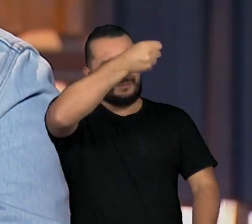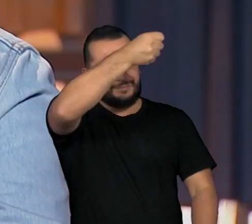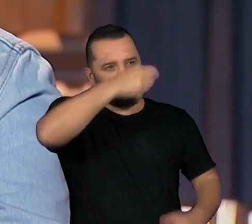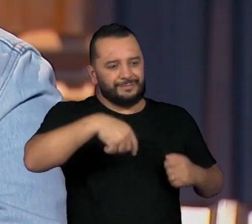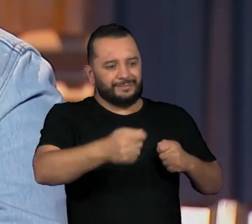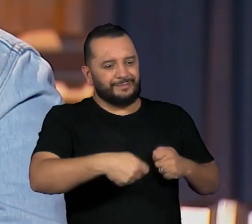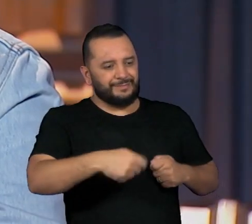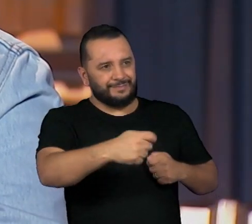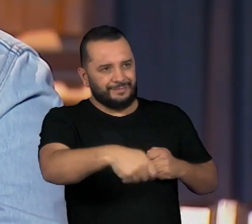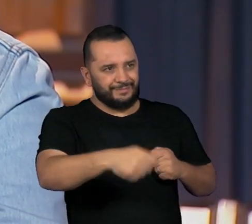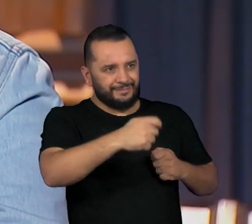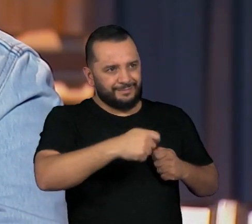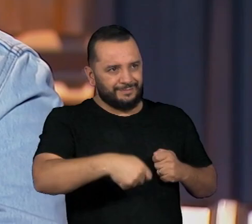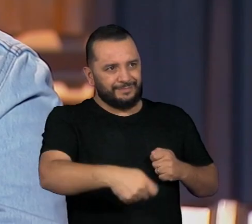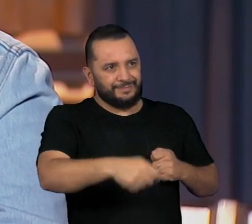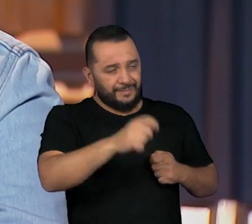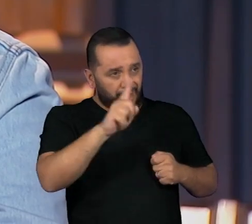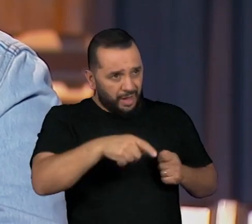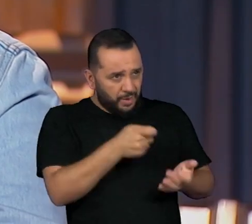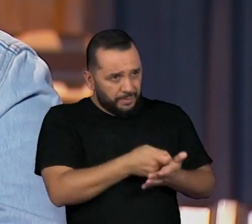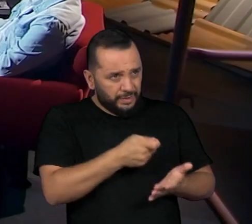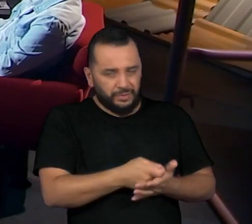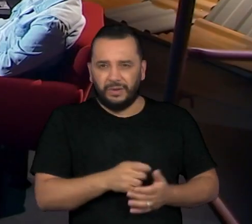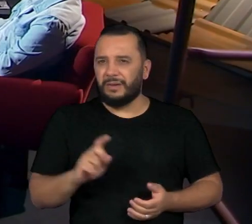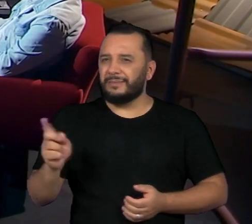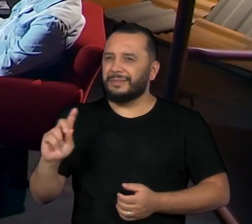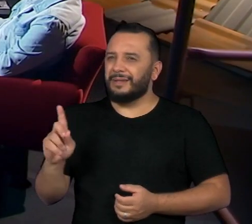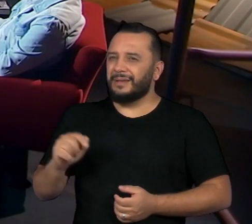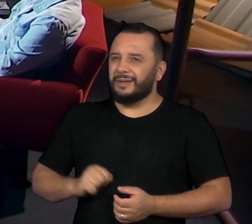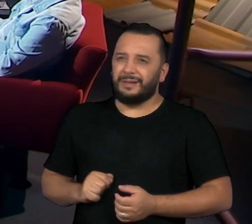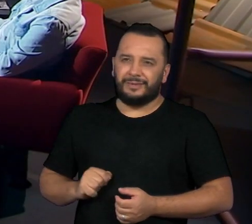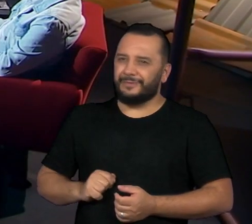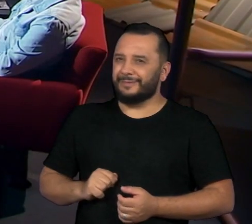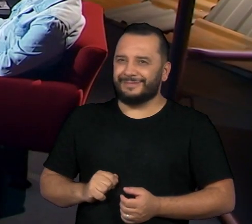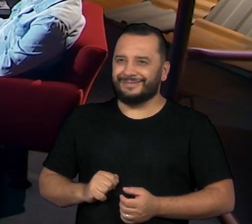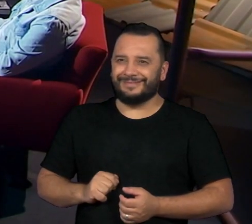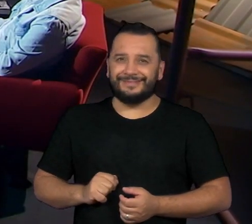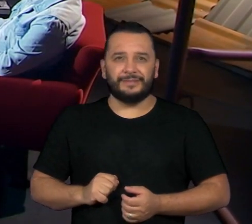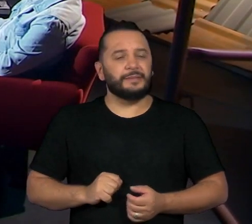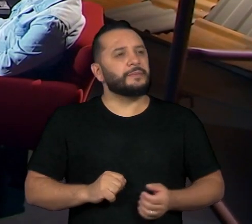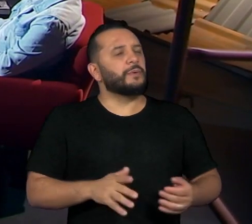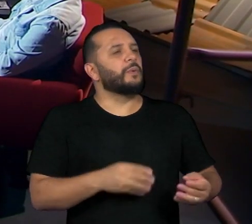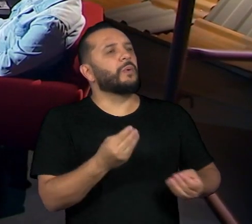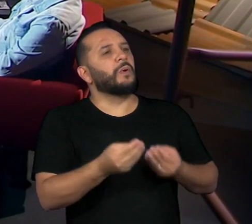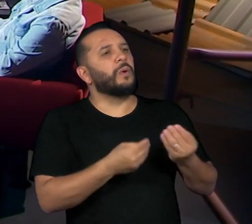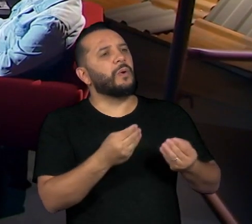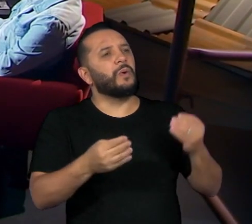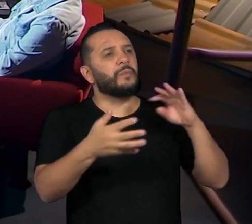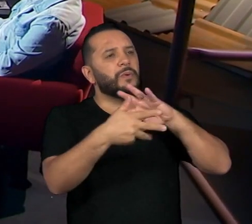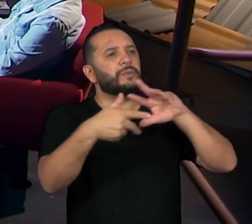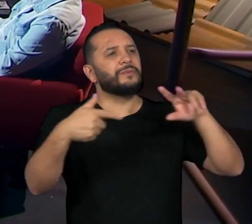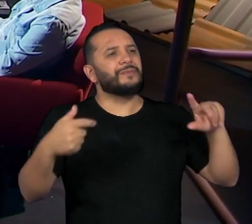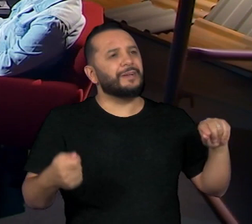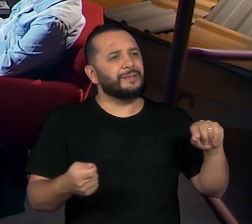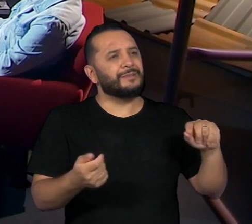tem nada obrigatório, eu acredito na liberdade. Qual é o nosso lugar no universo,